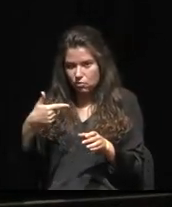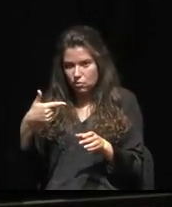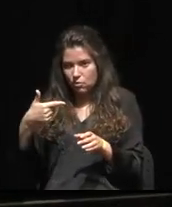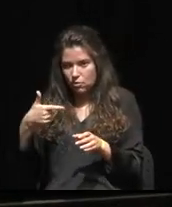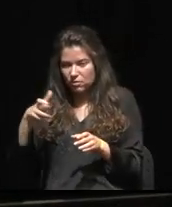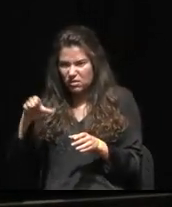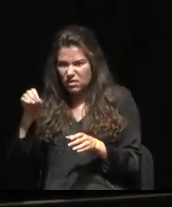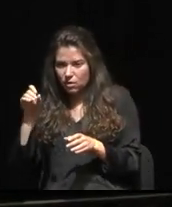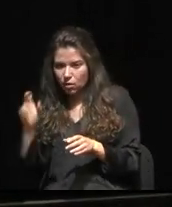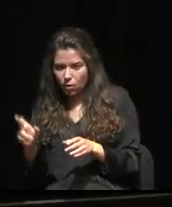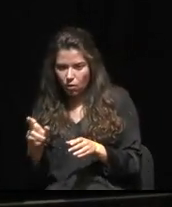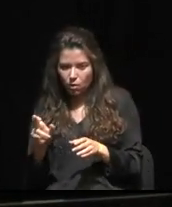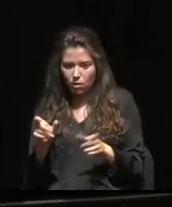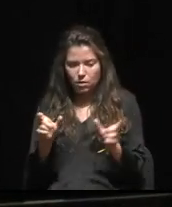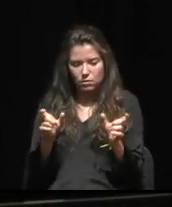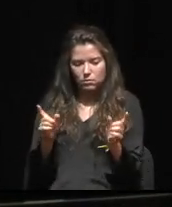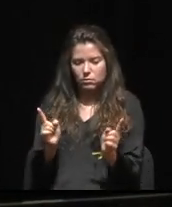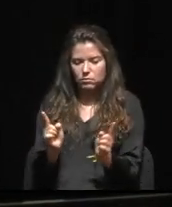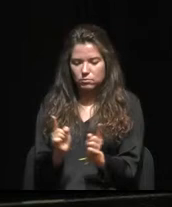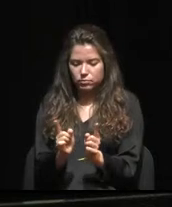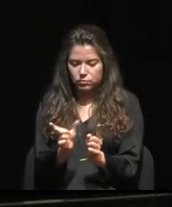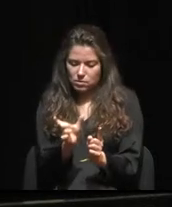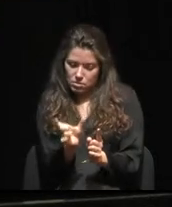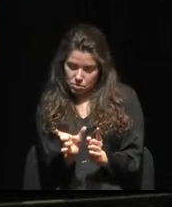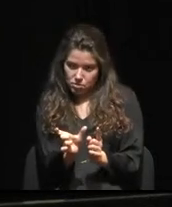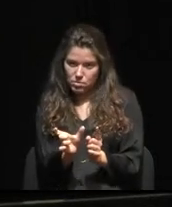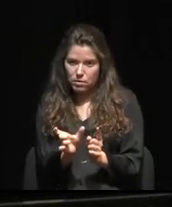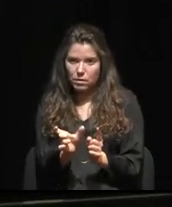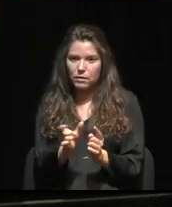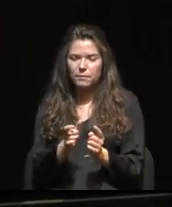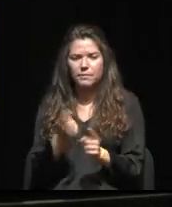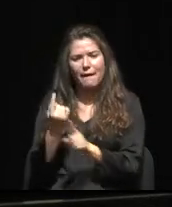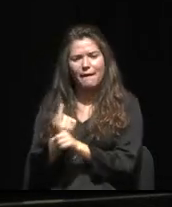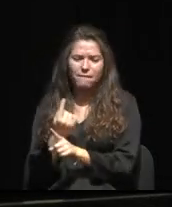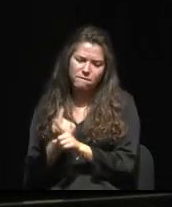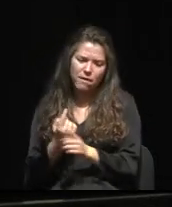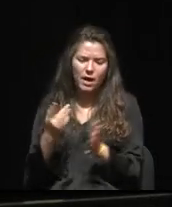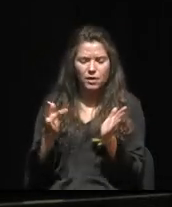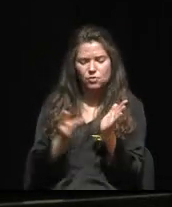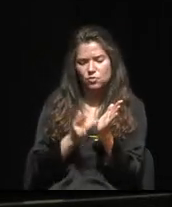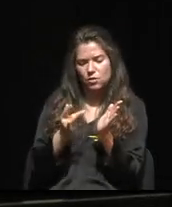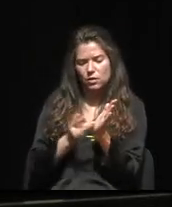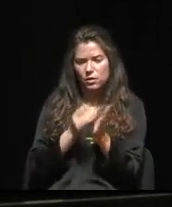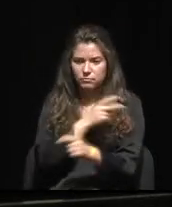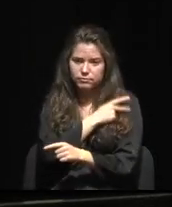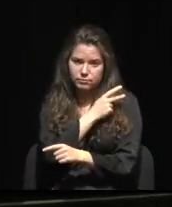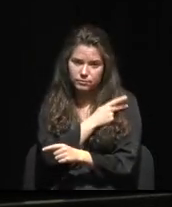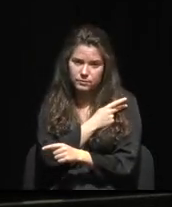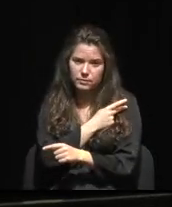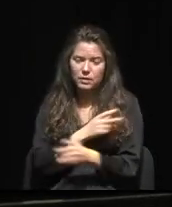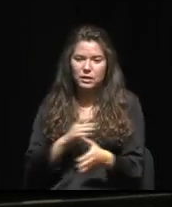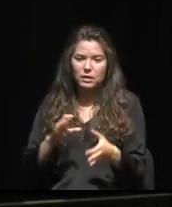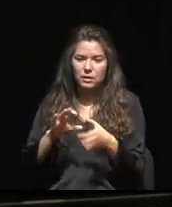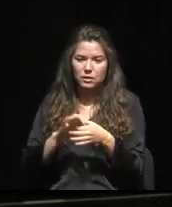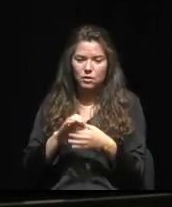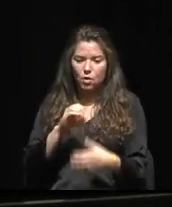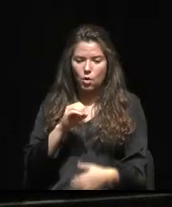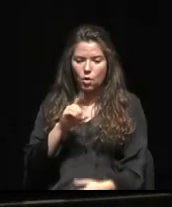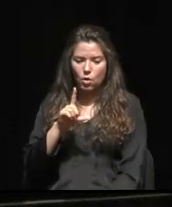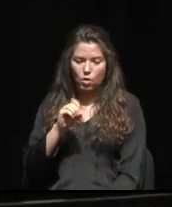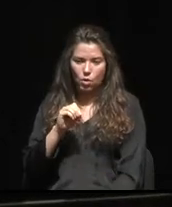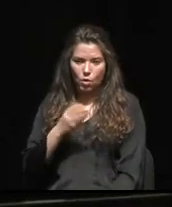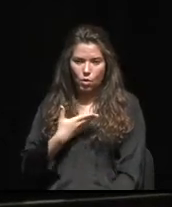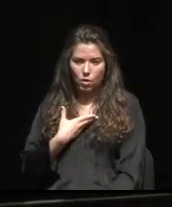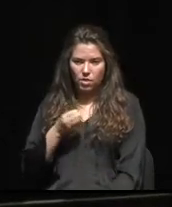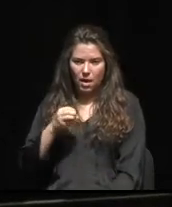uma das expressões usadas para em termos académicos em vários livros acadmicos para do